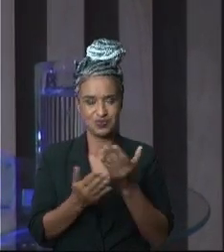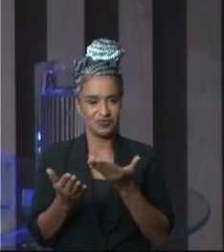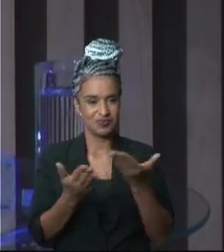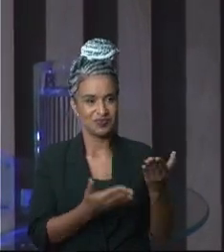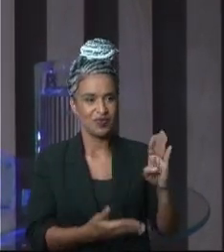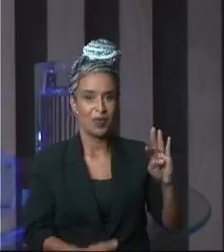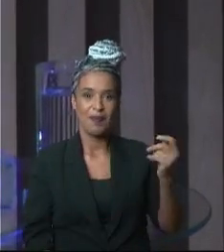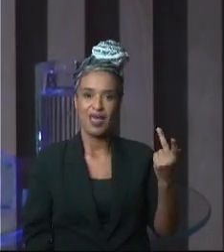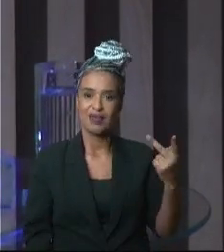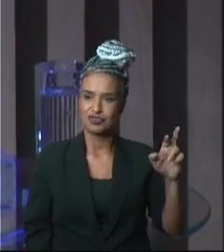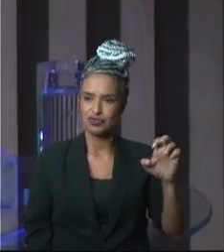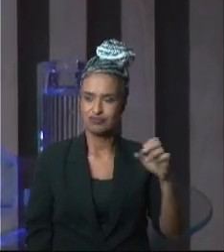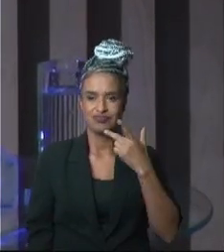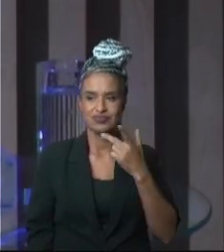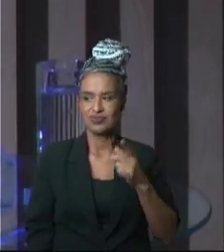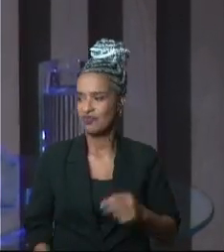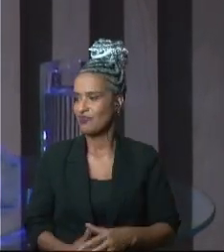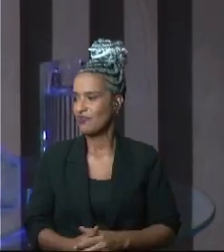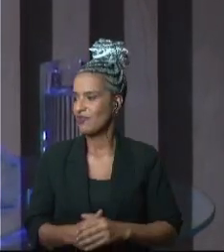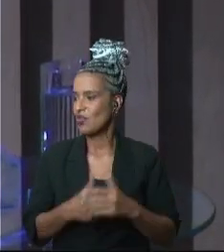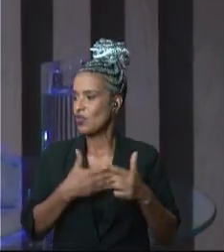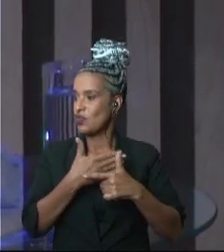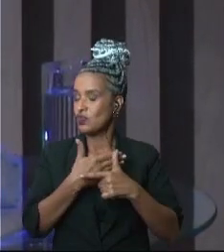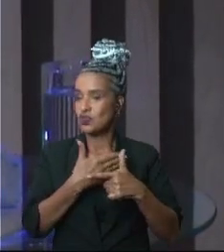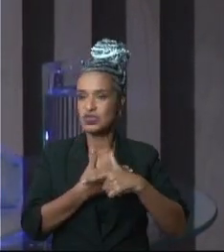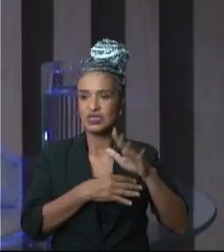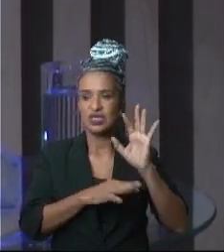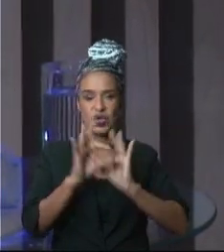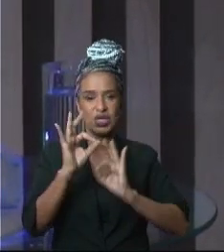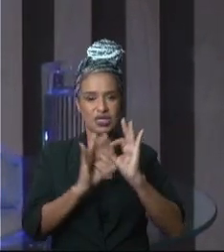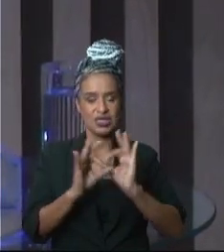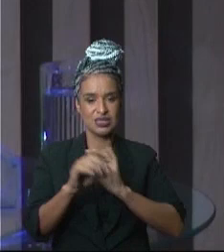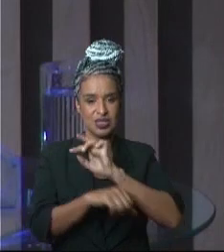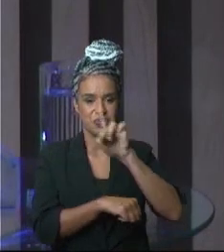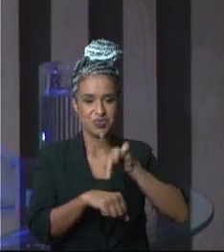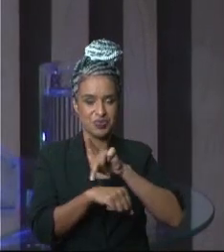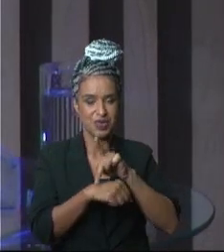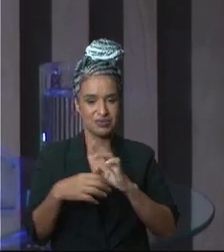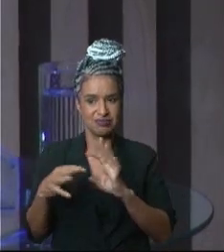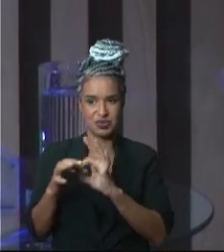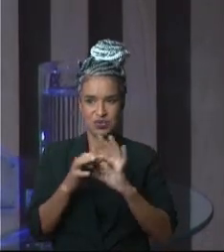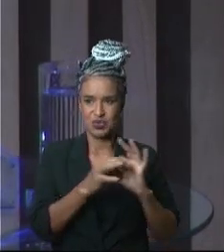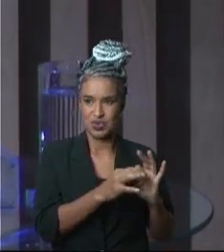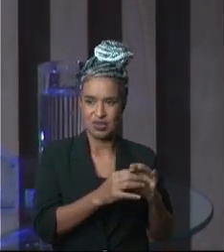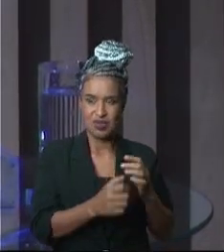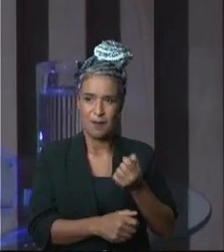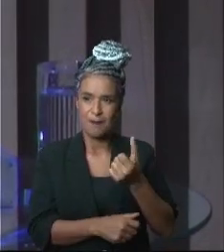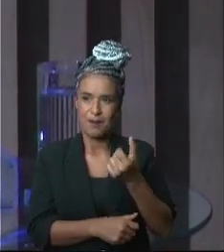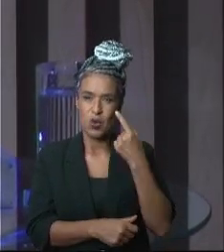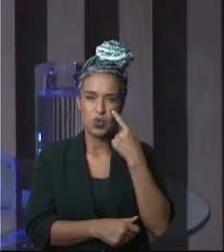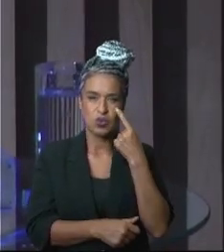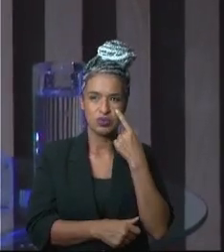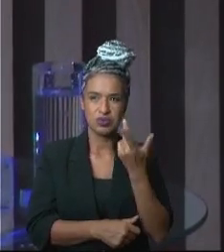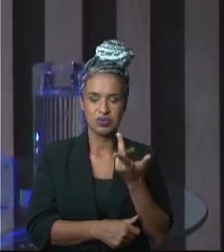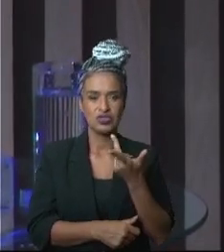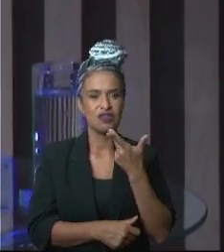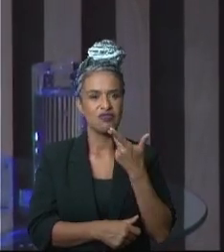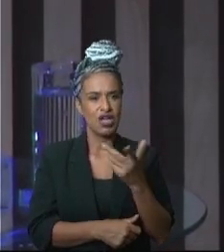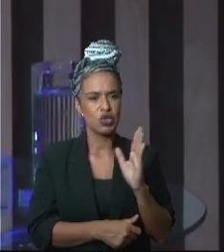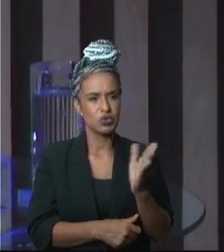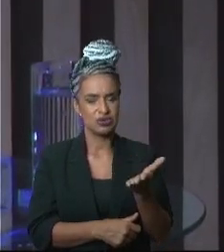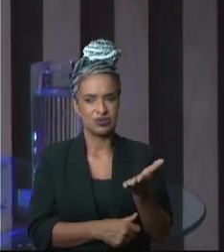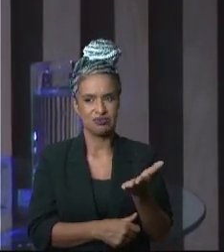senhora Beth sobre o papel das organizações internacionais nesse novo contexto, que é um pouco em cima do que ela